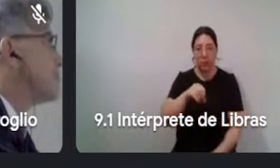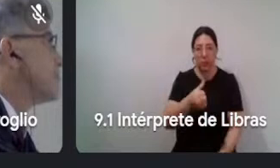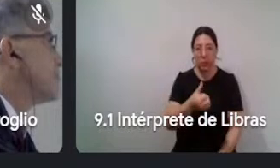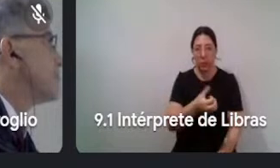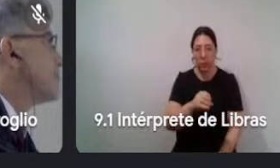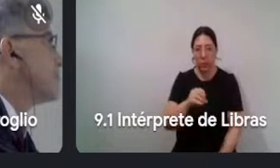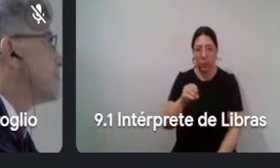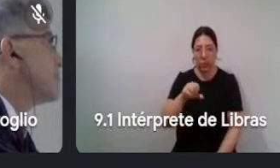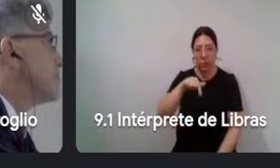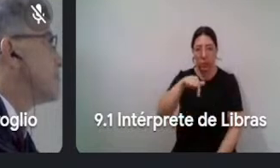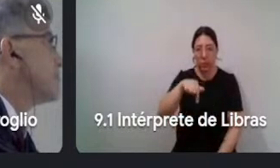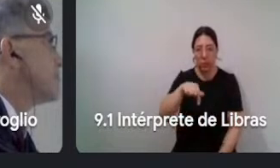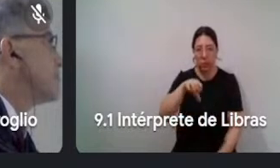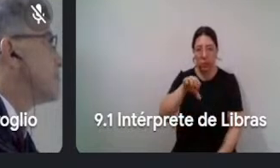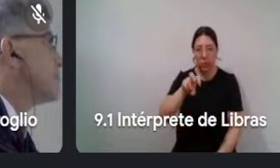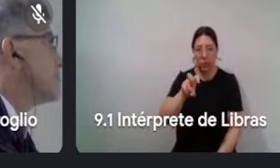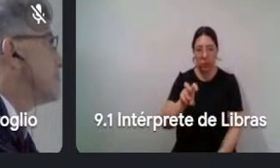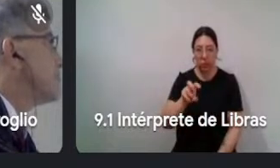0600-795, dígito